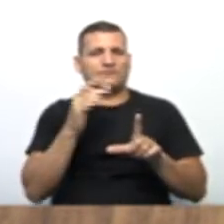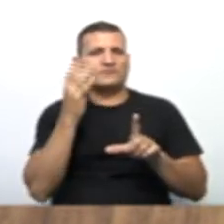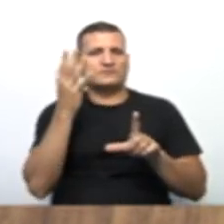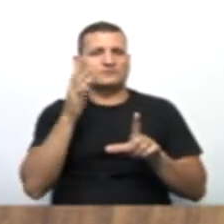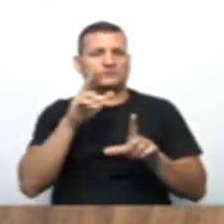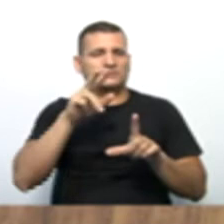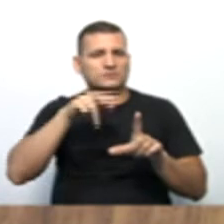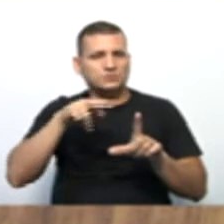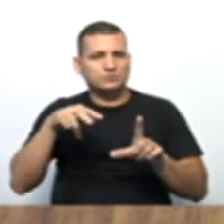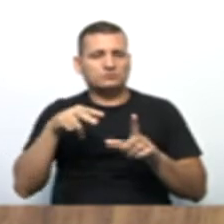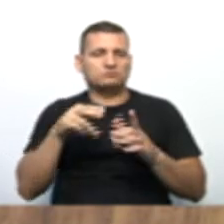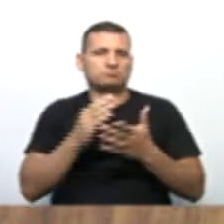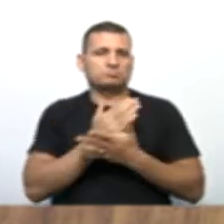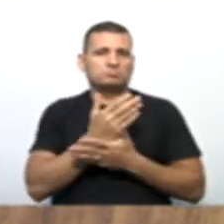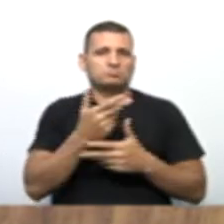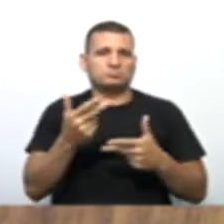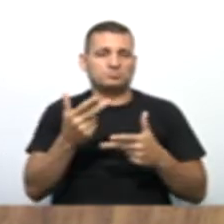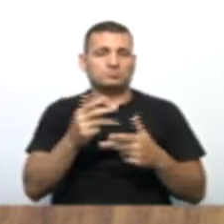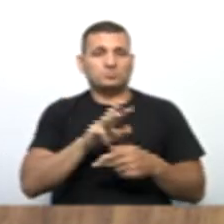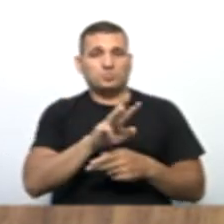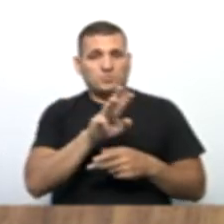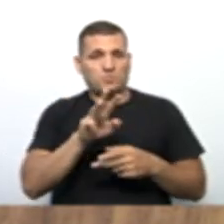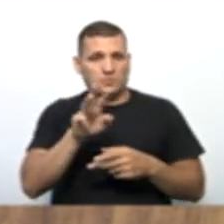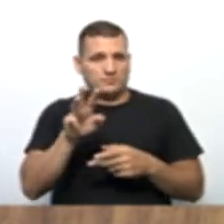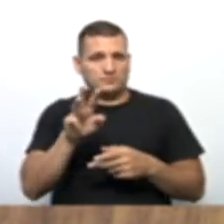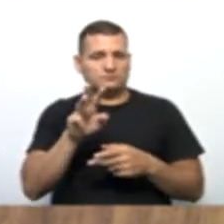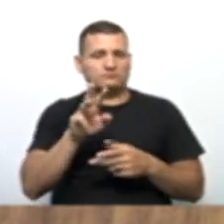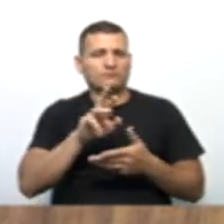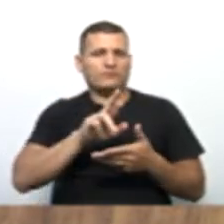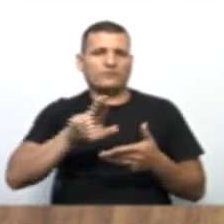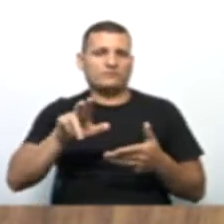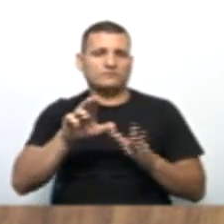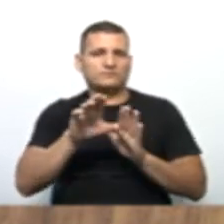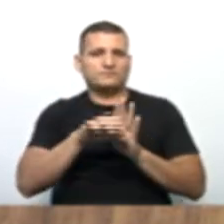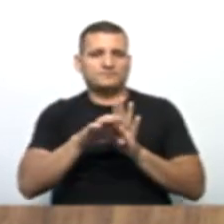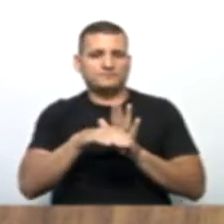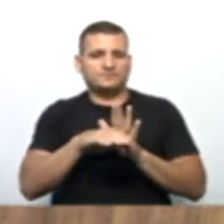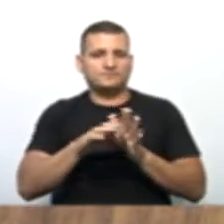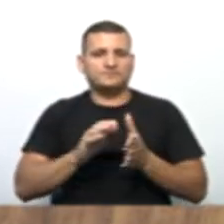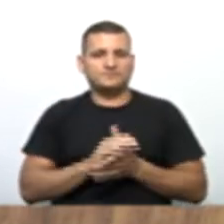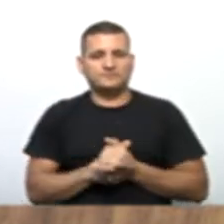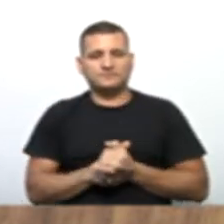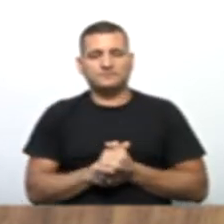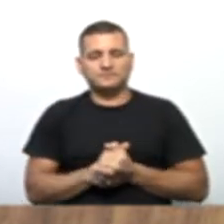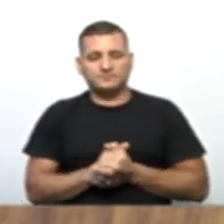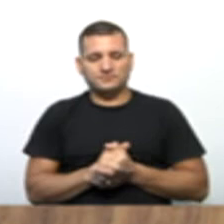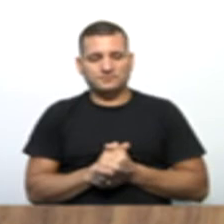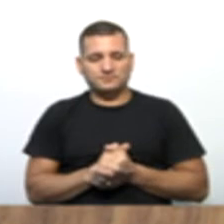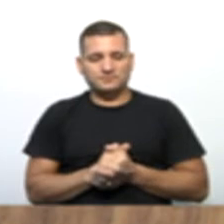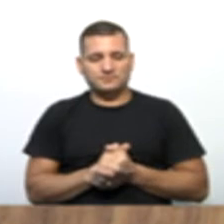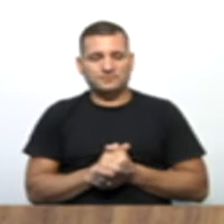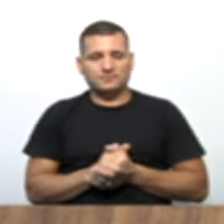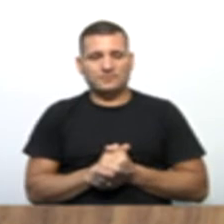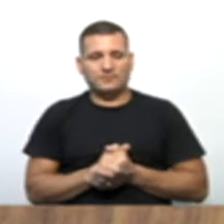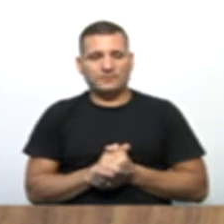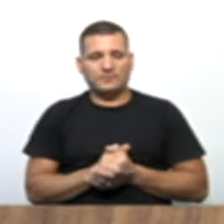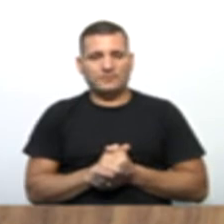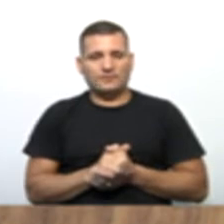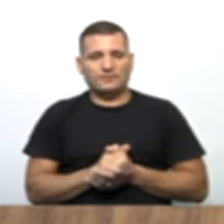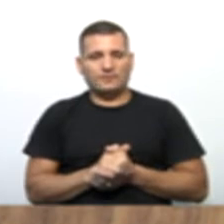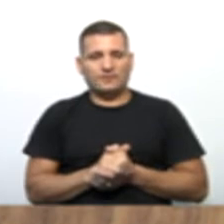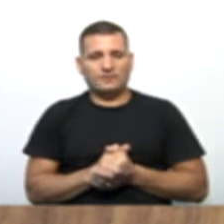a legibilidade se aplica vários conceitos só um pouquinho que meu time um pouquinho